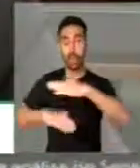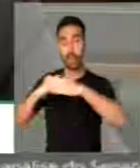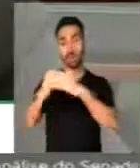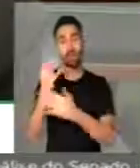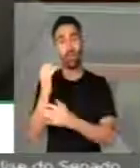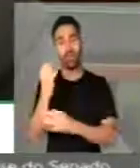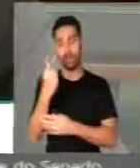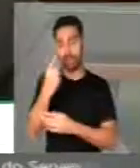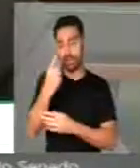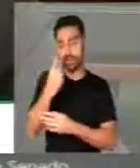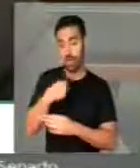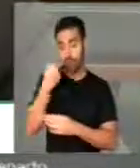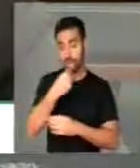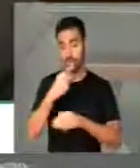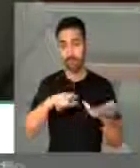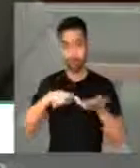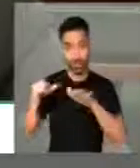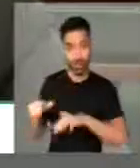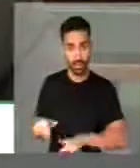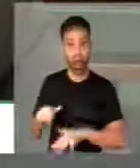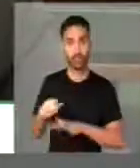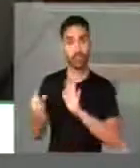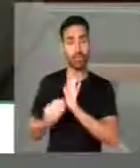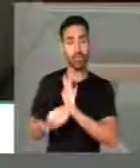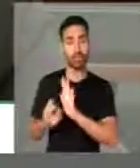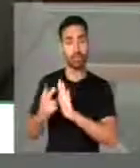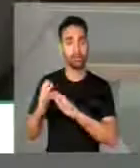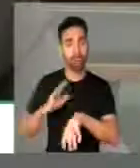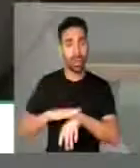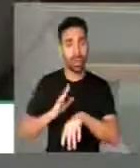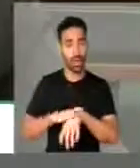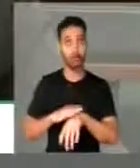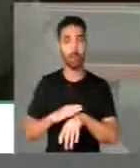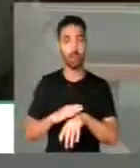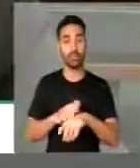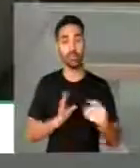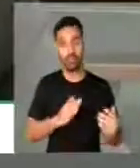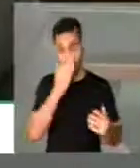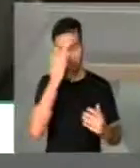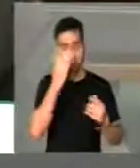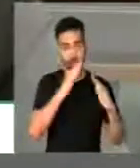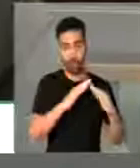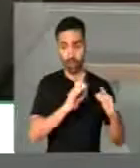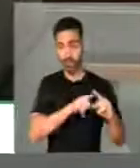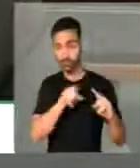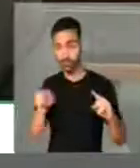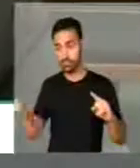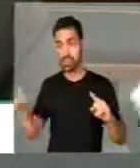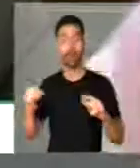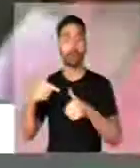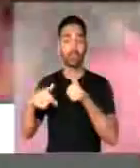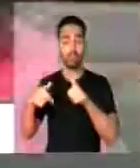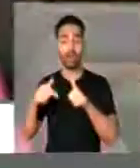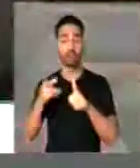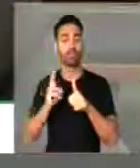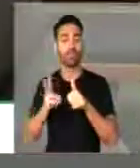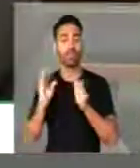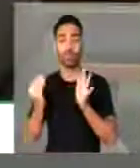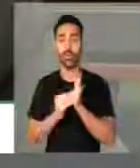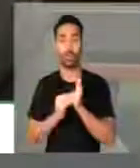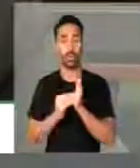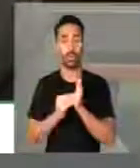40 horas semanais, regular o tempo de deslocamento para o trabalho, sempre primando pela fixação